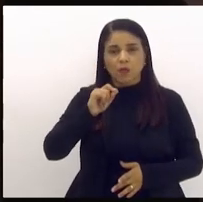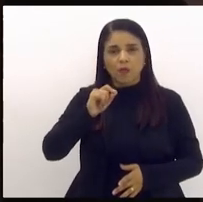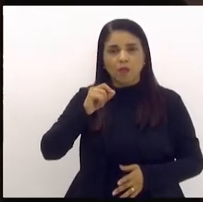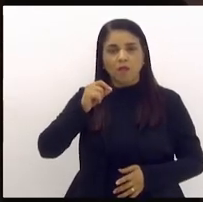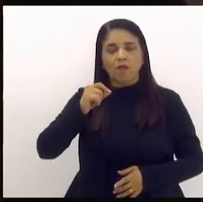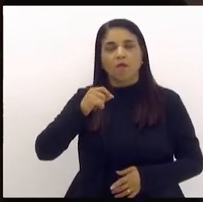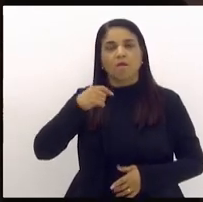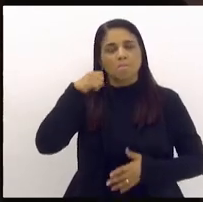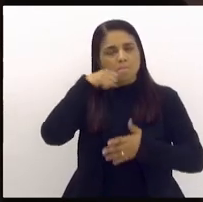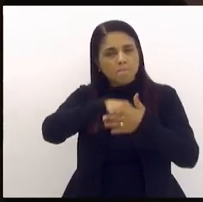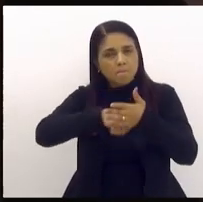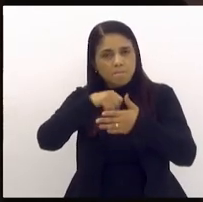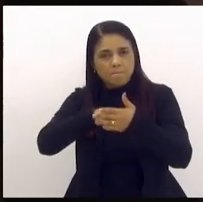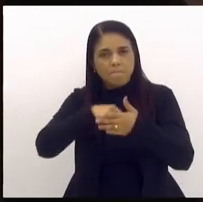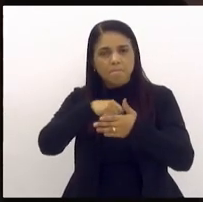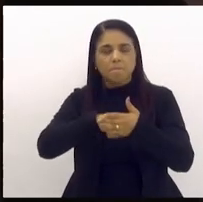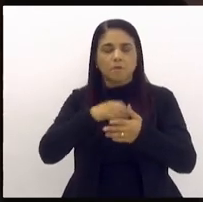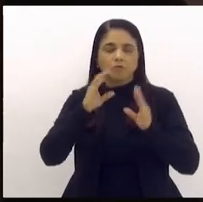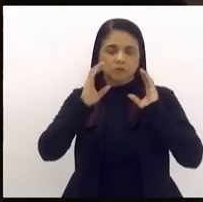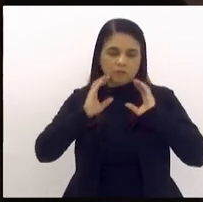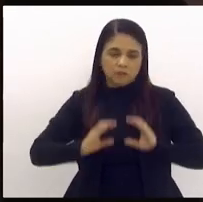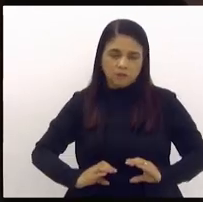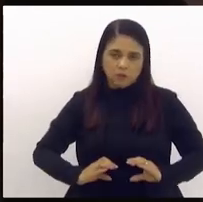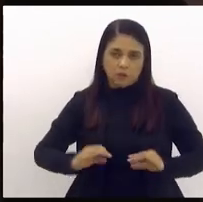dessa cidade, da cidade do Rio de Janeiro.